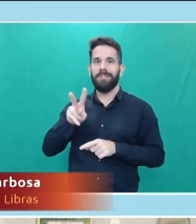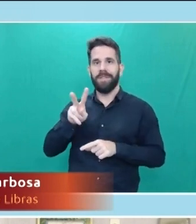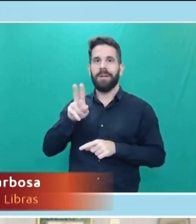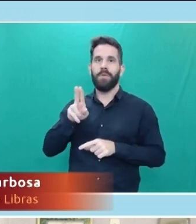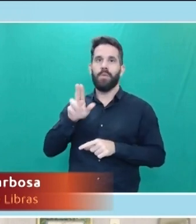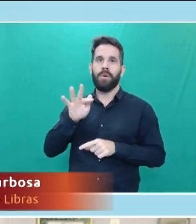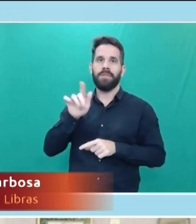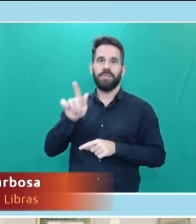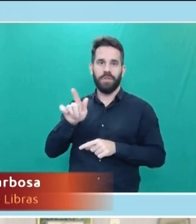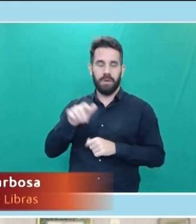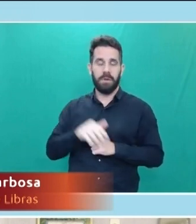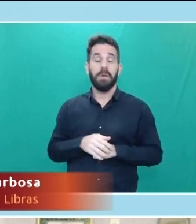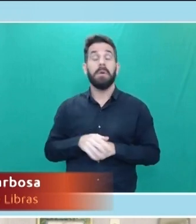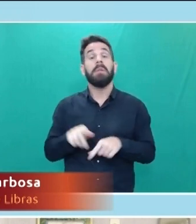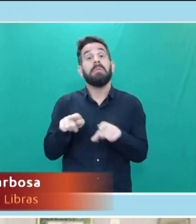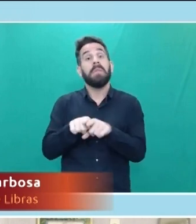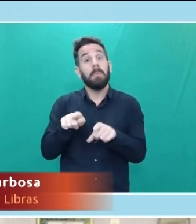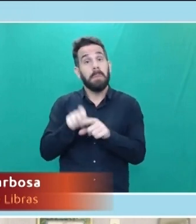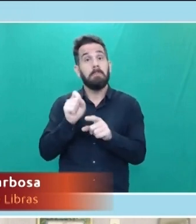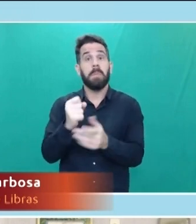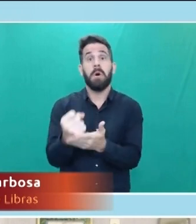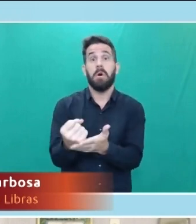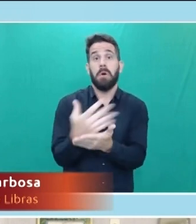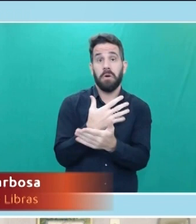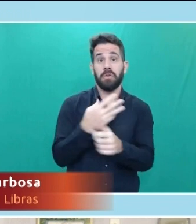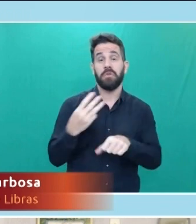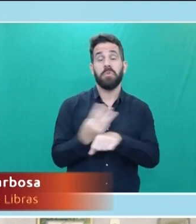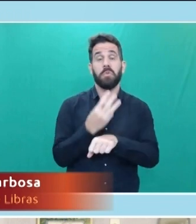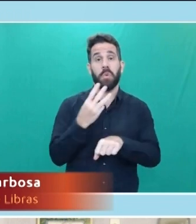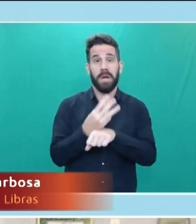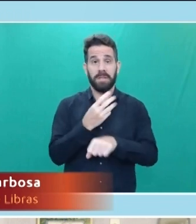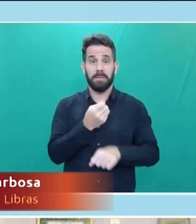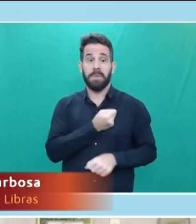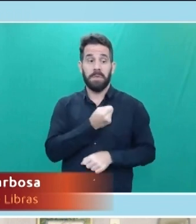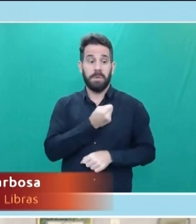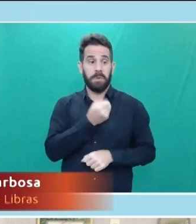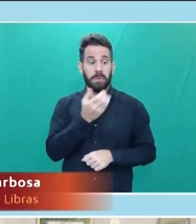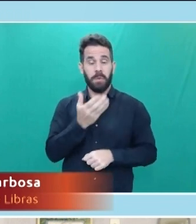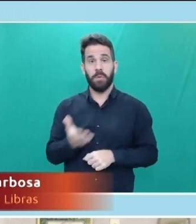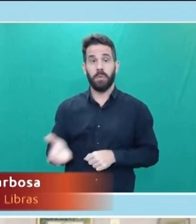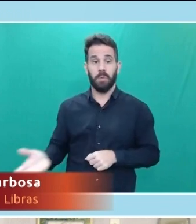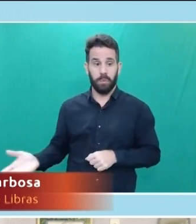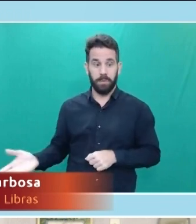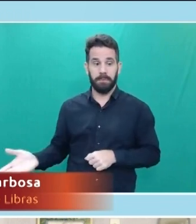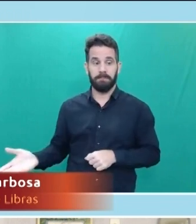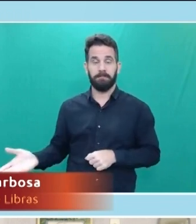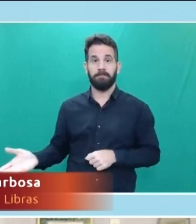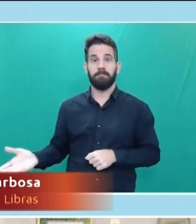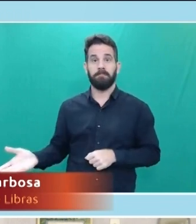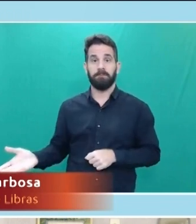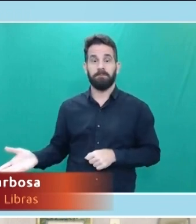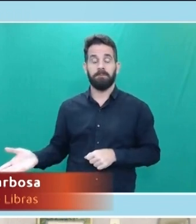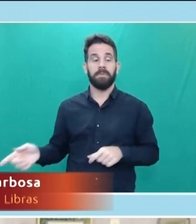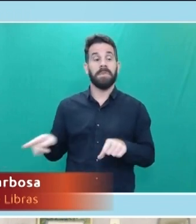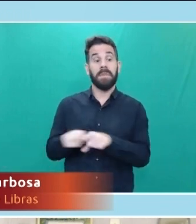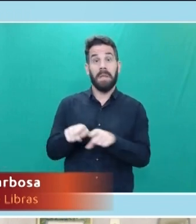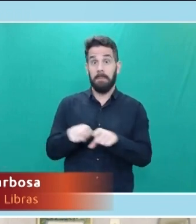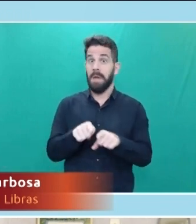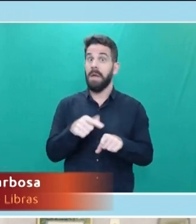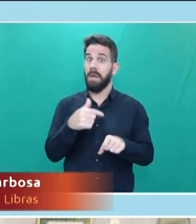você pode fazer uma interação por meio do WhatsApp. Nosso número também vai aparecer aqui na tela para você, mas eu vou falar para que você